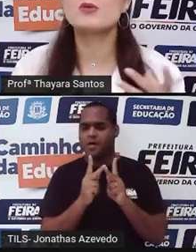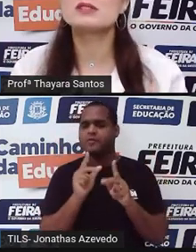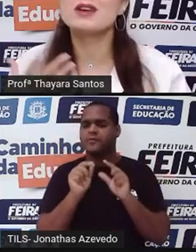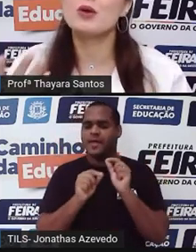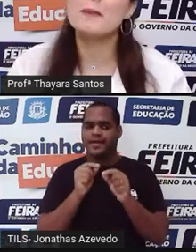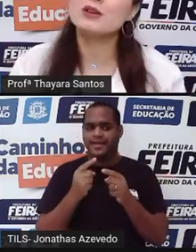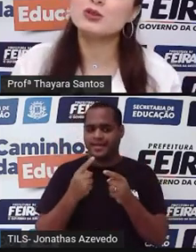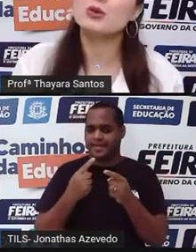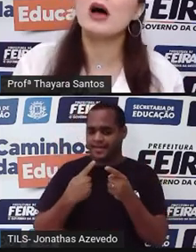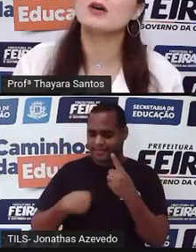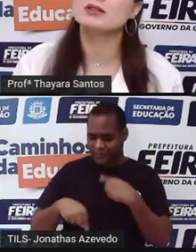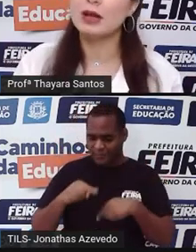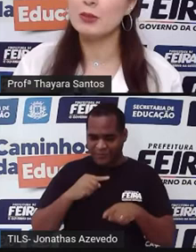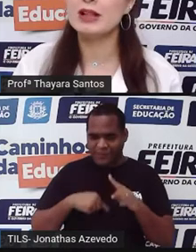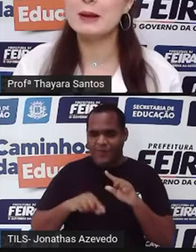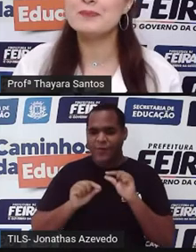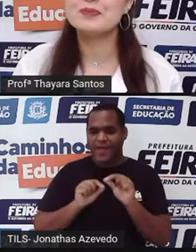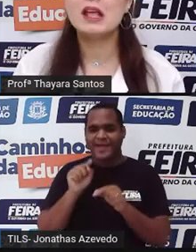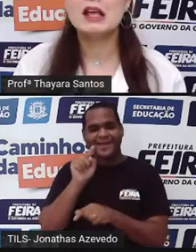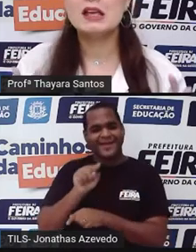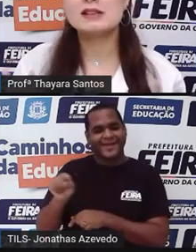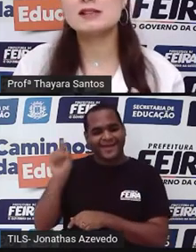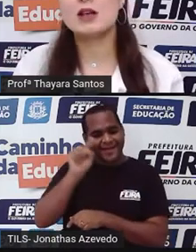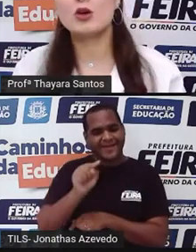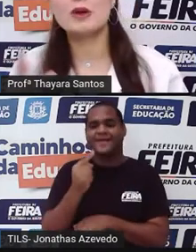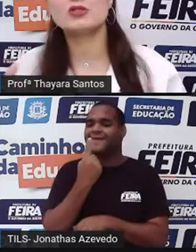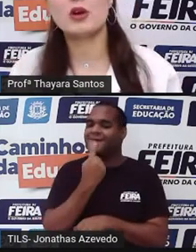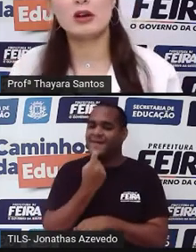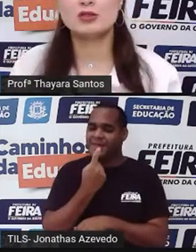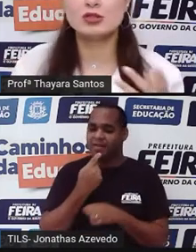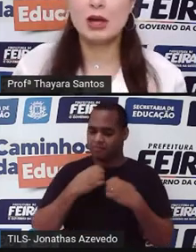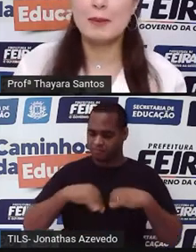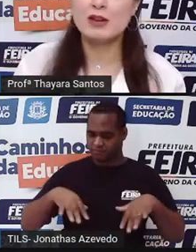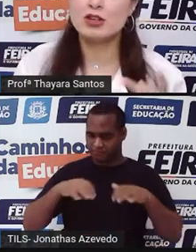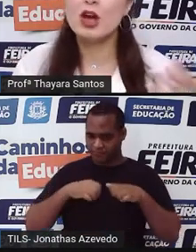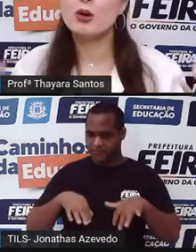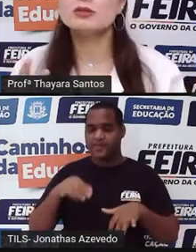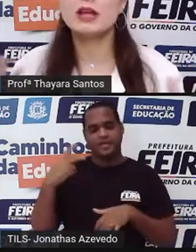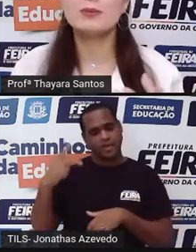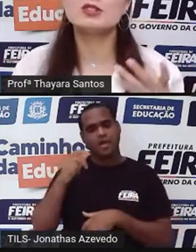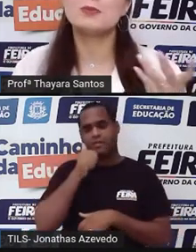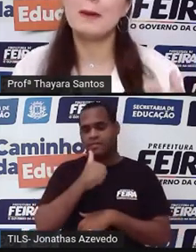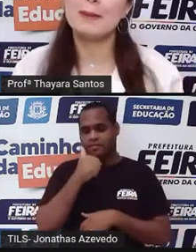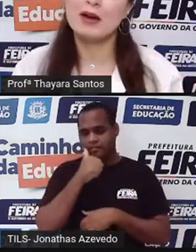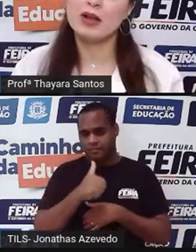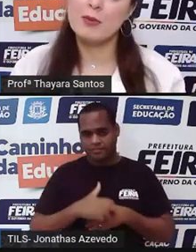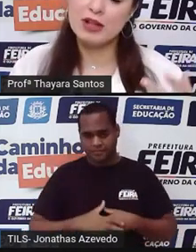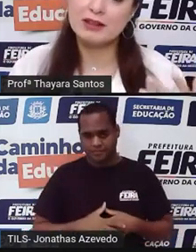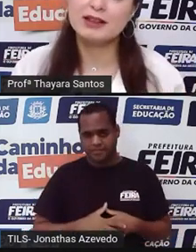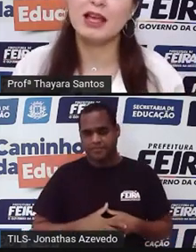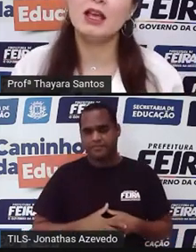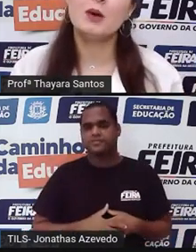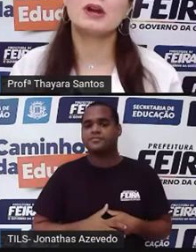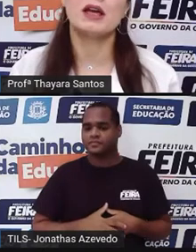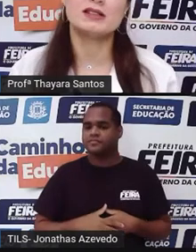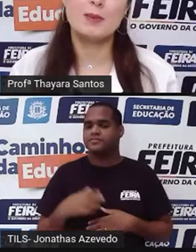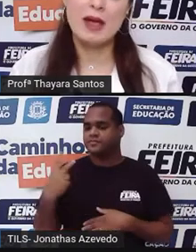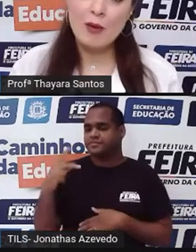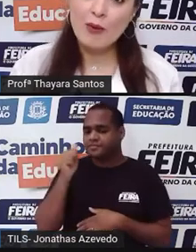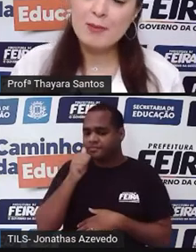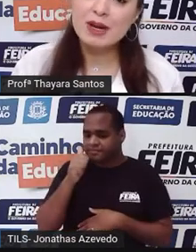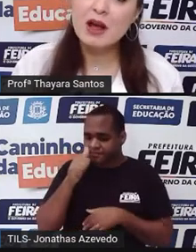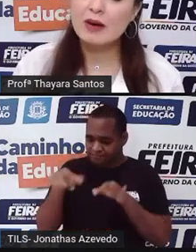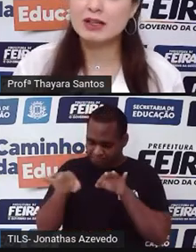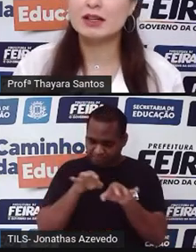que regulam o ciclo menstrual da mulher e esse ciclo menstrual justamente o tempo de preparo que a mulher tem